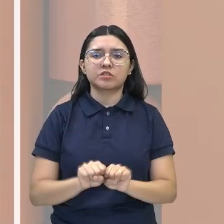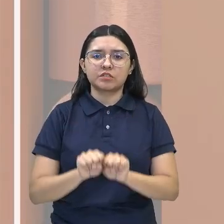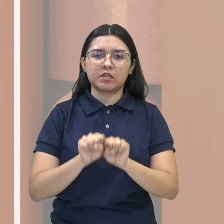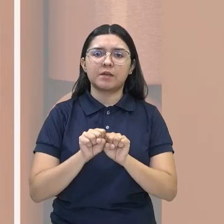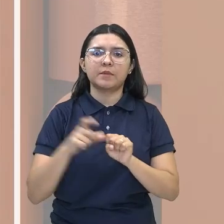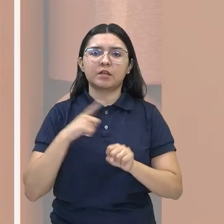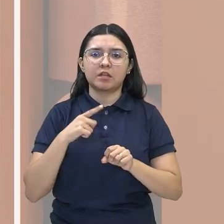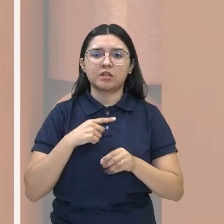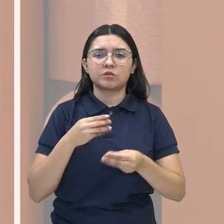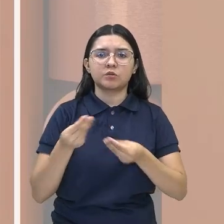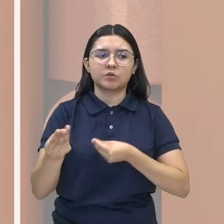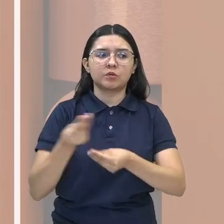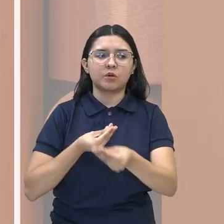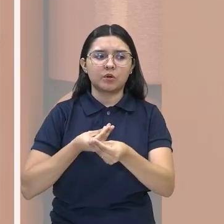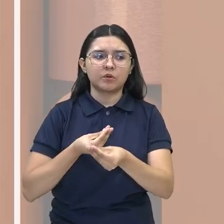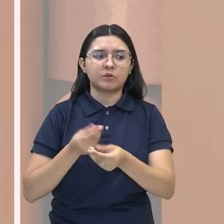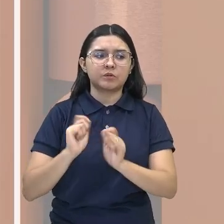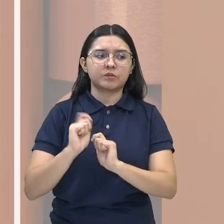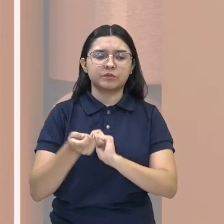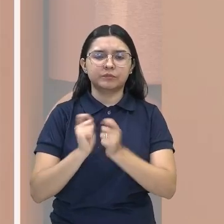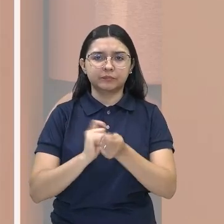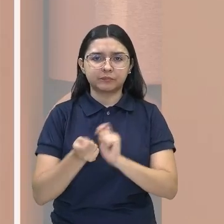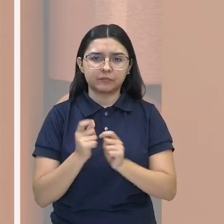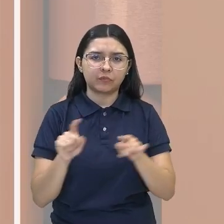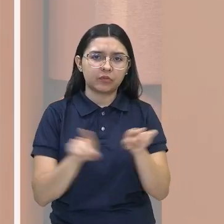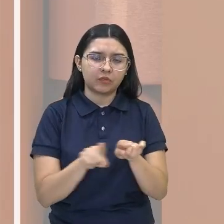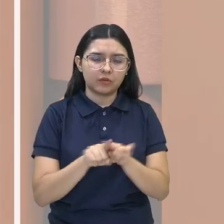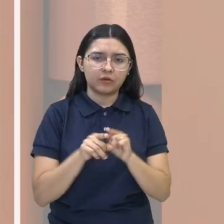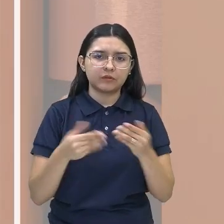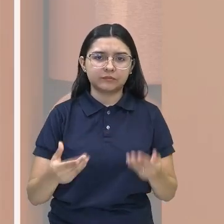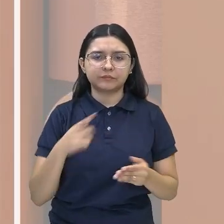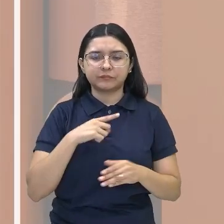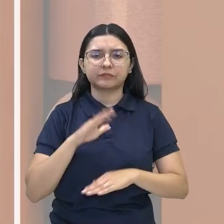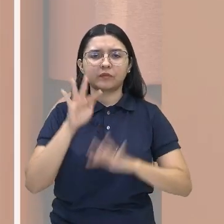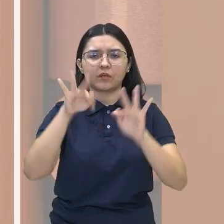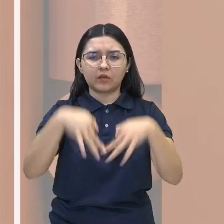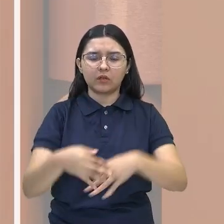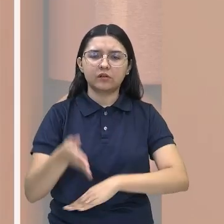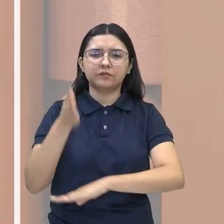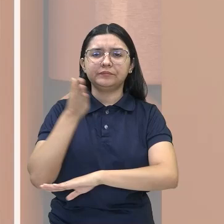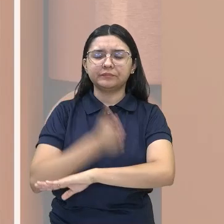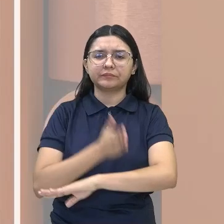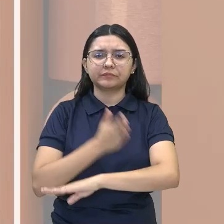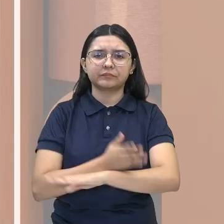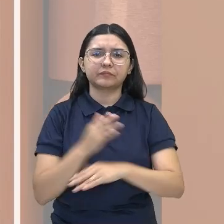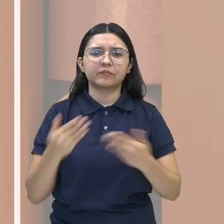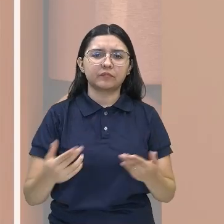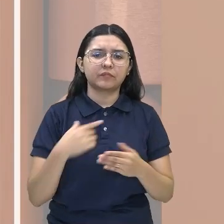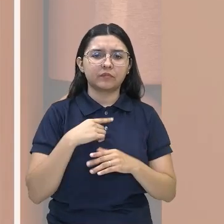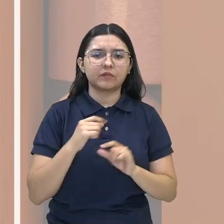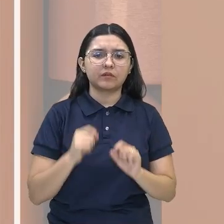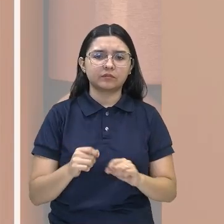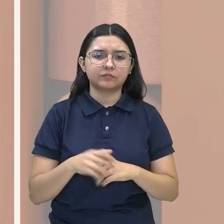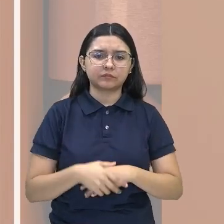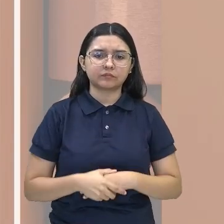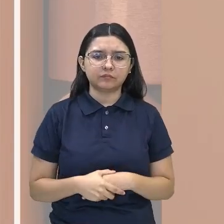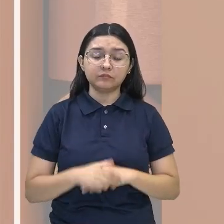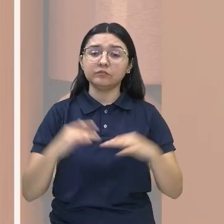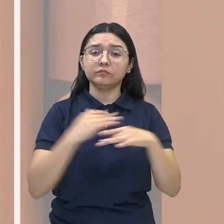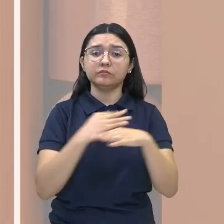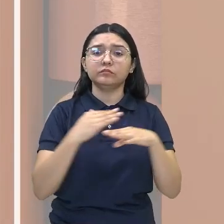de mercadoria por outra mercadoria. Ali no final da Idade Média, a gente vai ver o renascimento comercial urbano, onde as